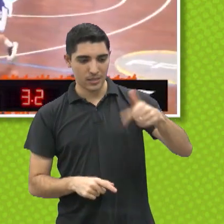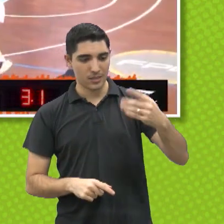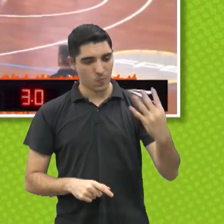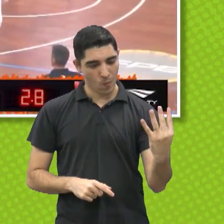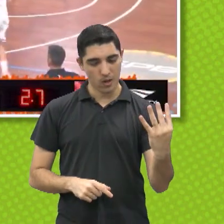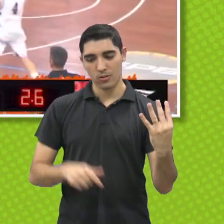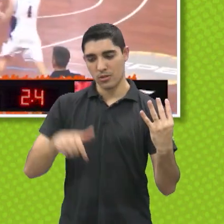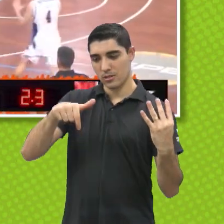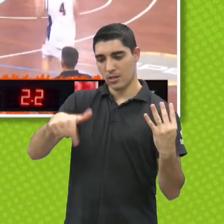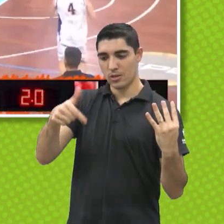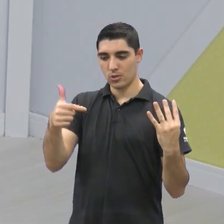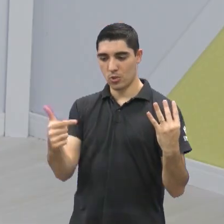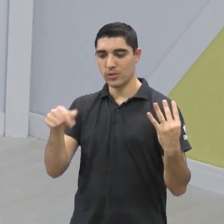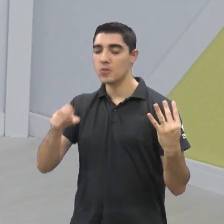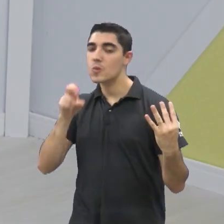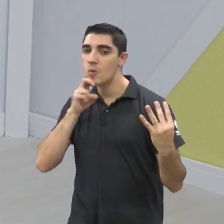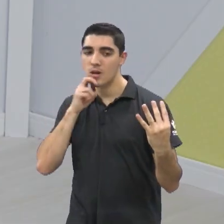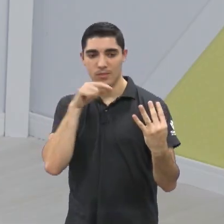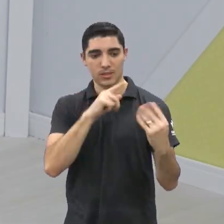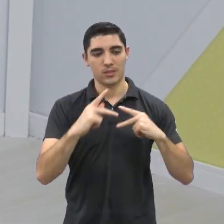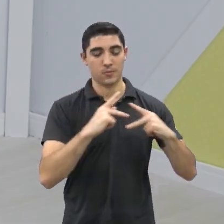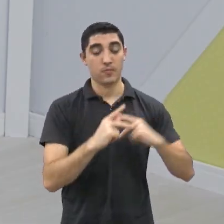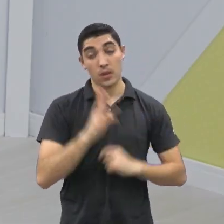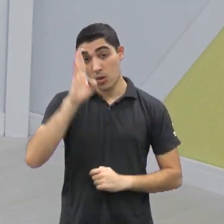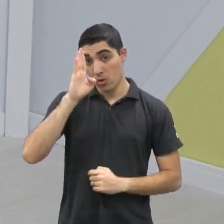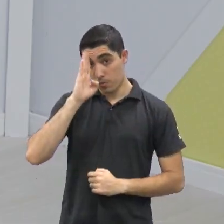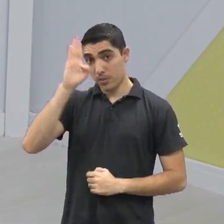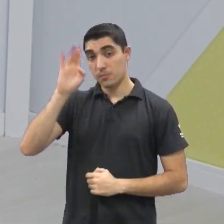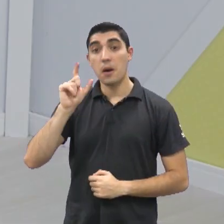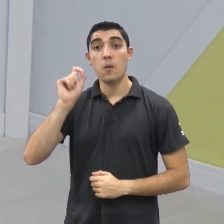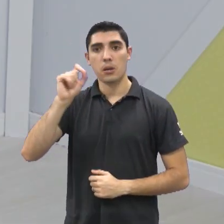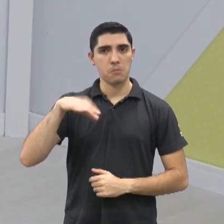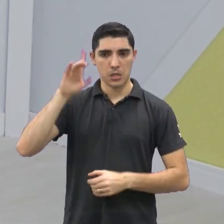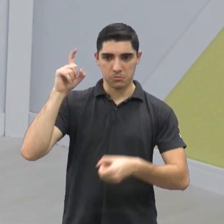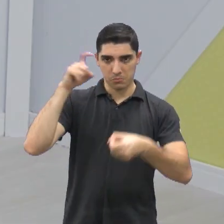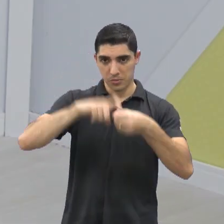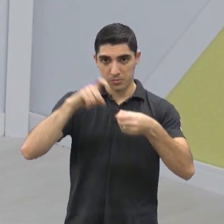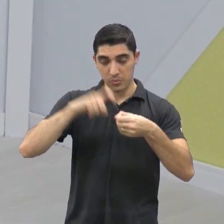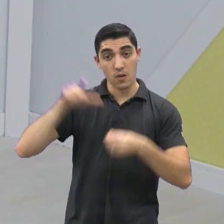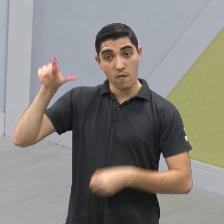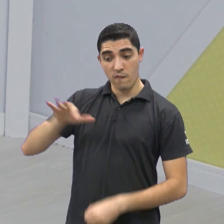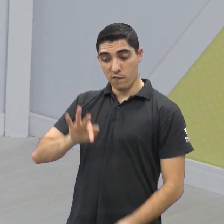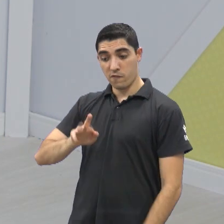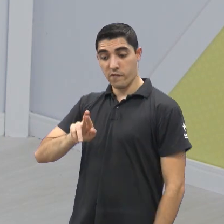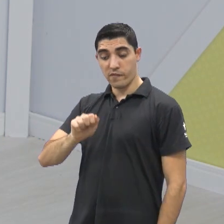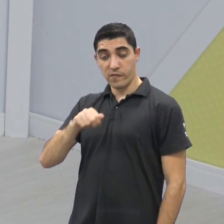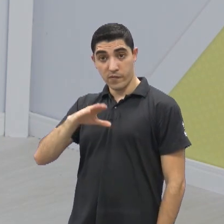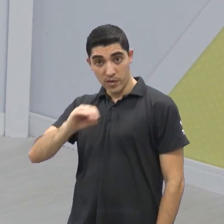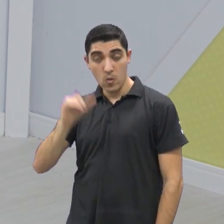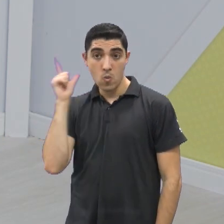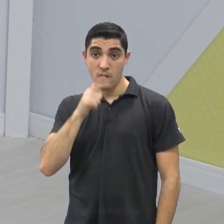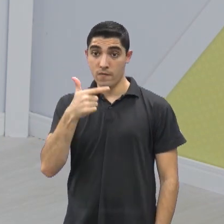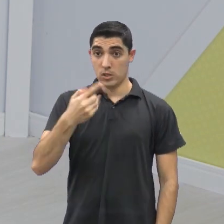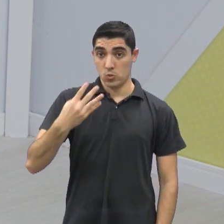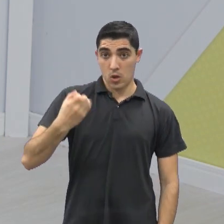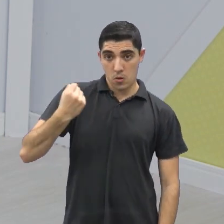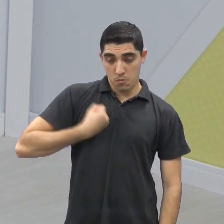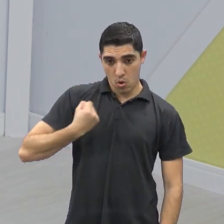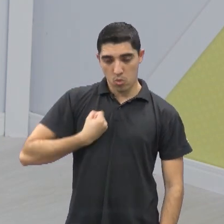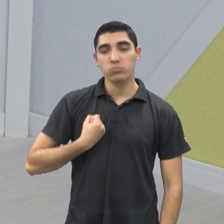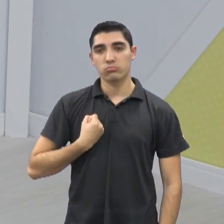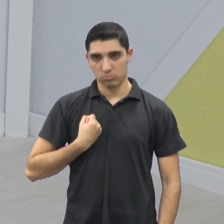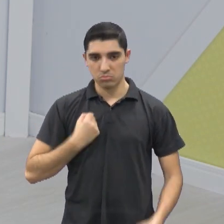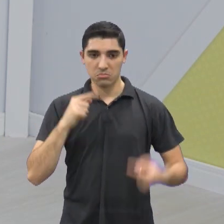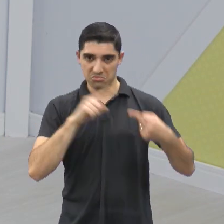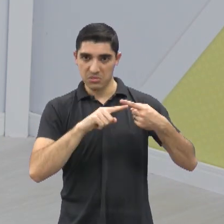para o Liga Sorocabana. Os principais pontuadores da partida, do jogo, foi o Franco Vieta, 24 pontos, 7 rebotes, principal do